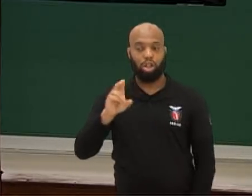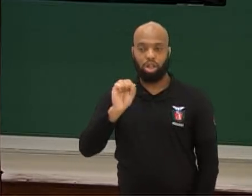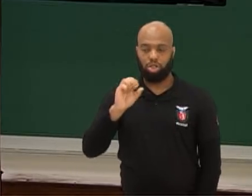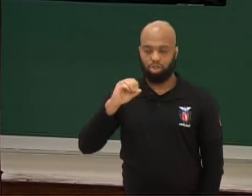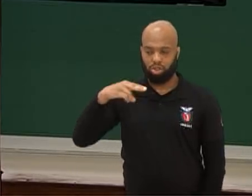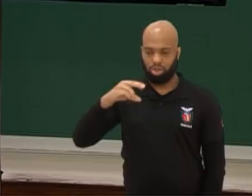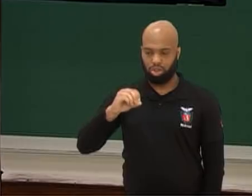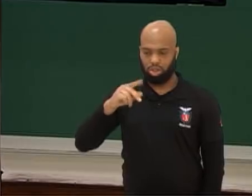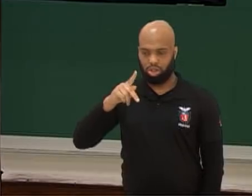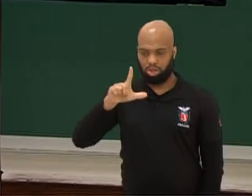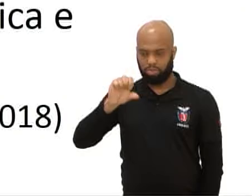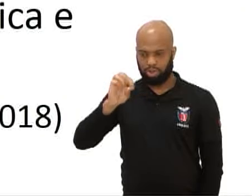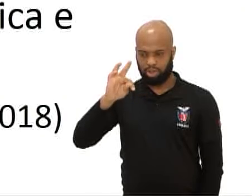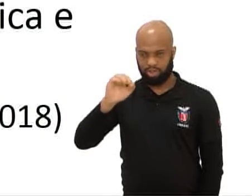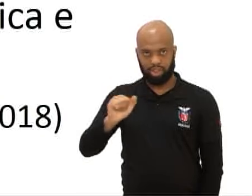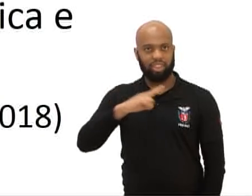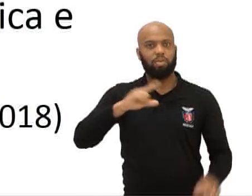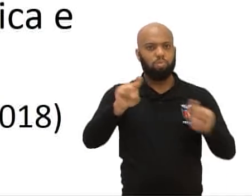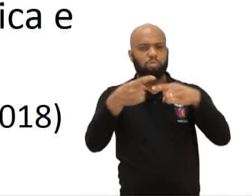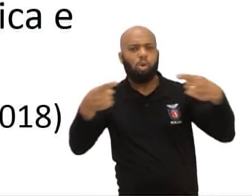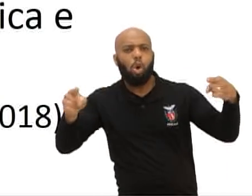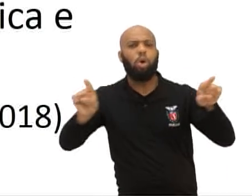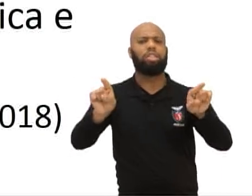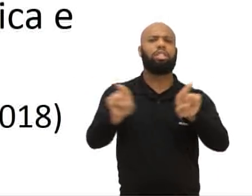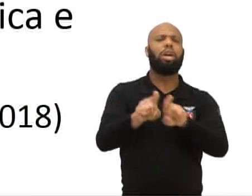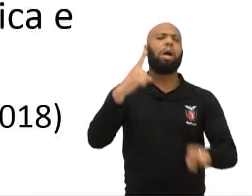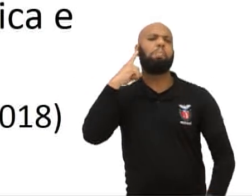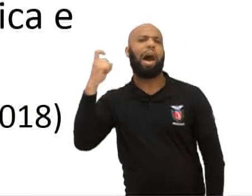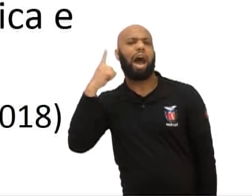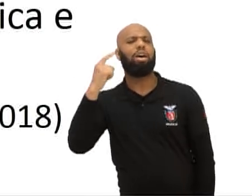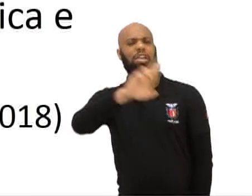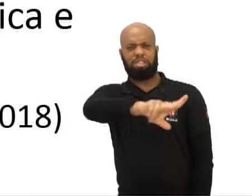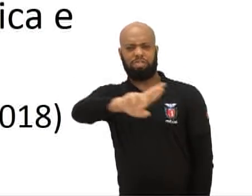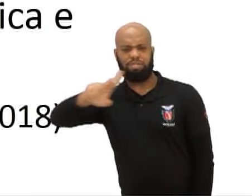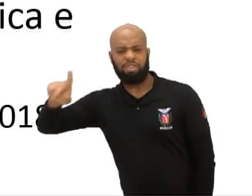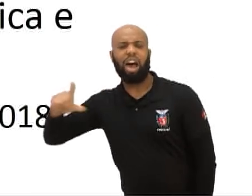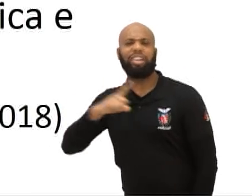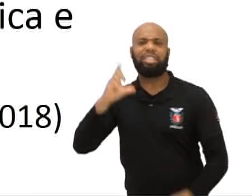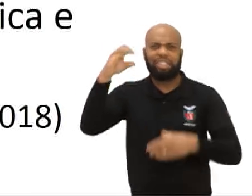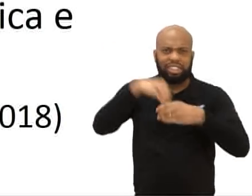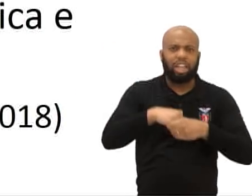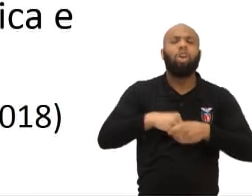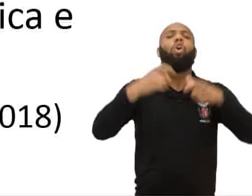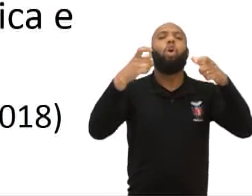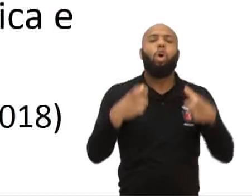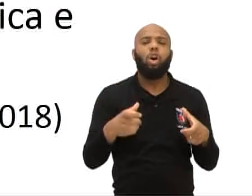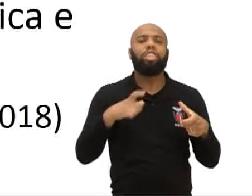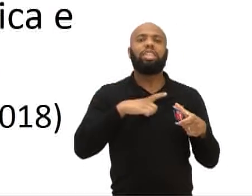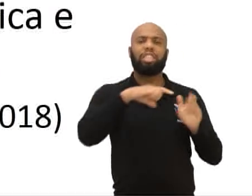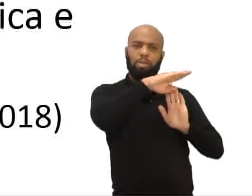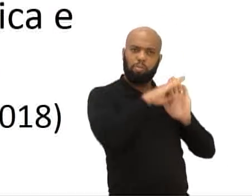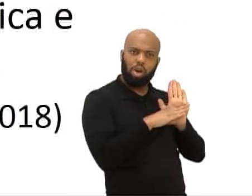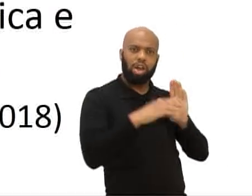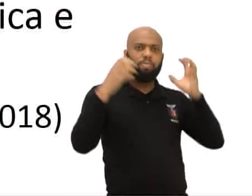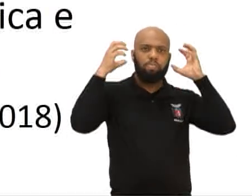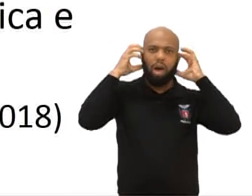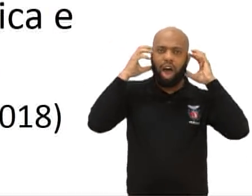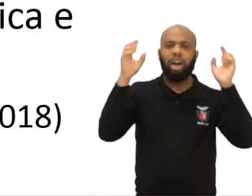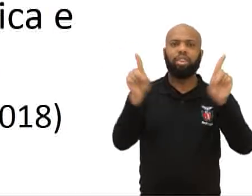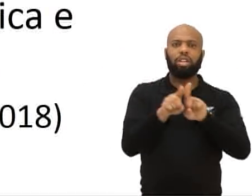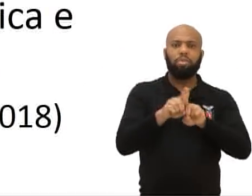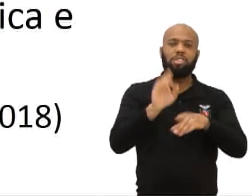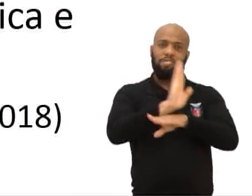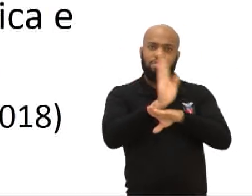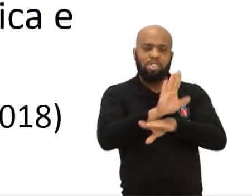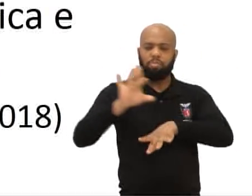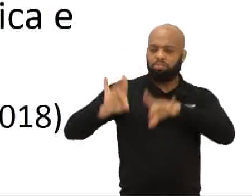sonoplastas. Música, ruídos. E esses efeitos sonoros estão presentes em programas de rádio, filmes, animações,